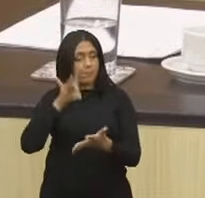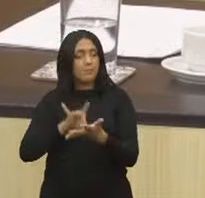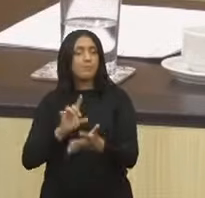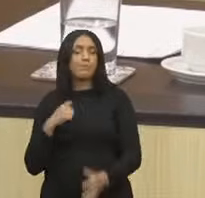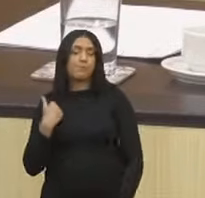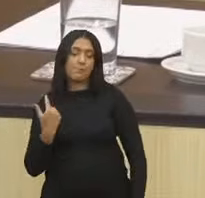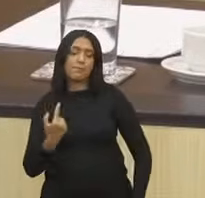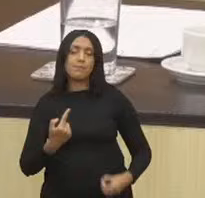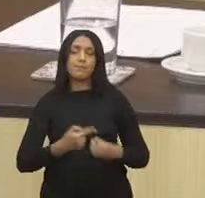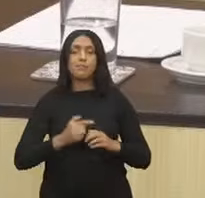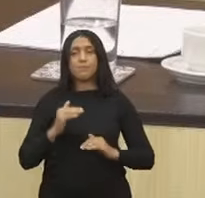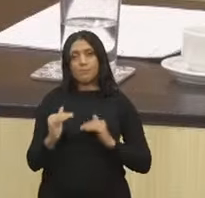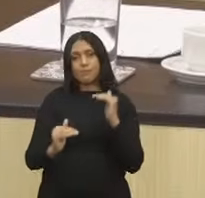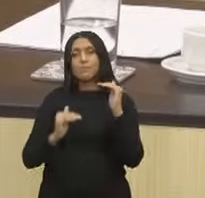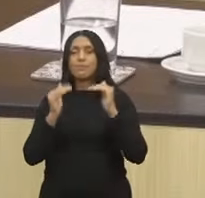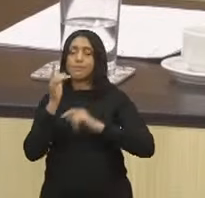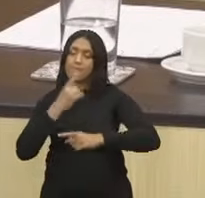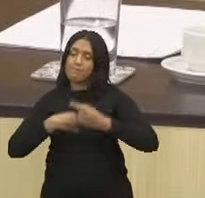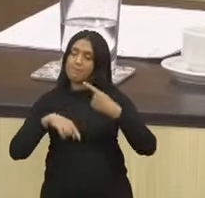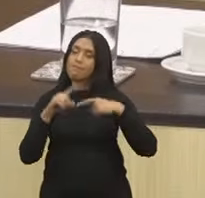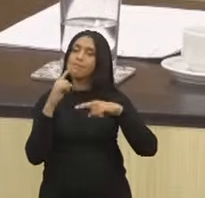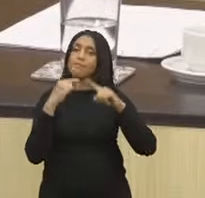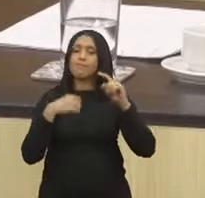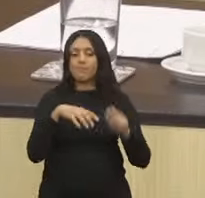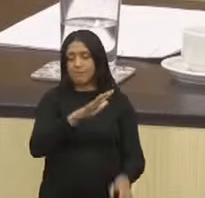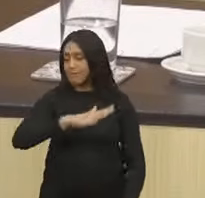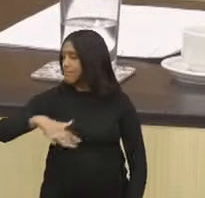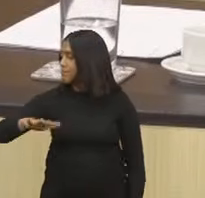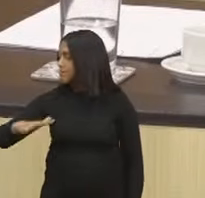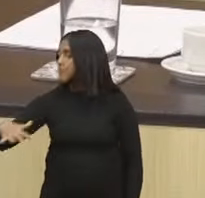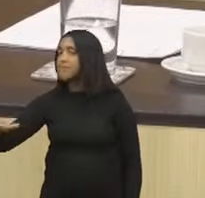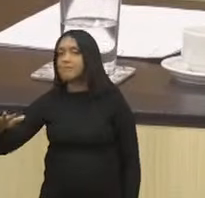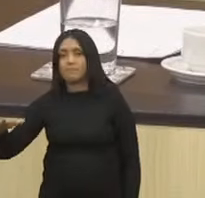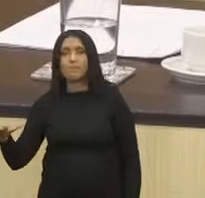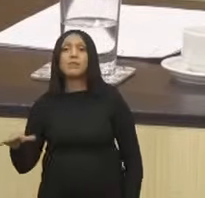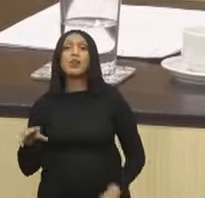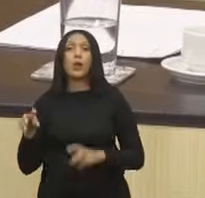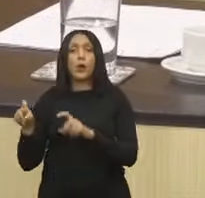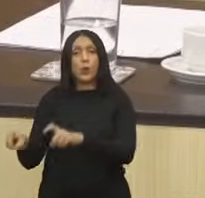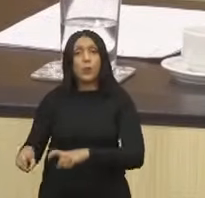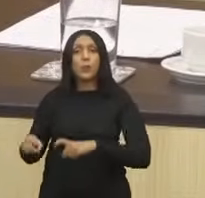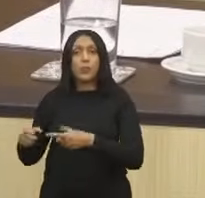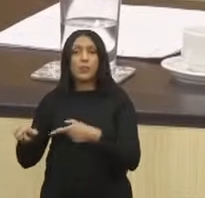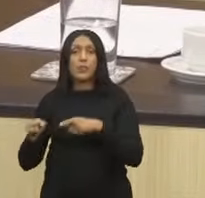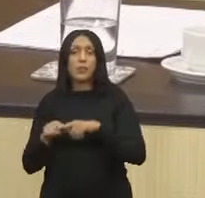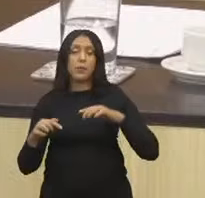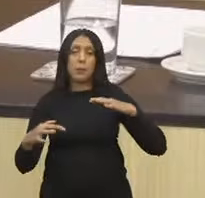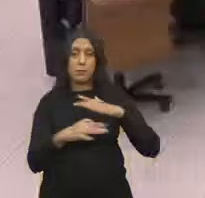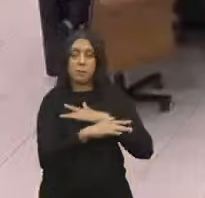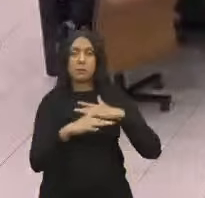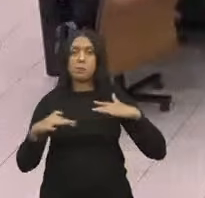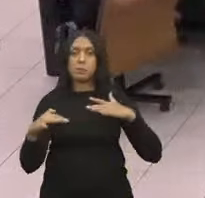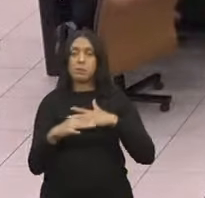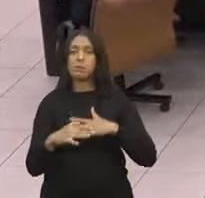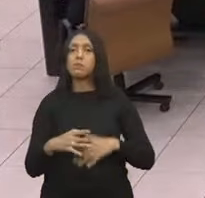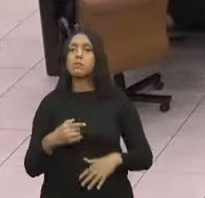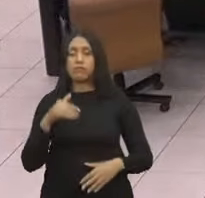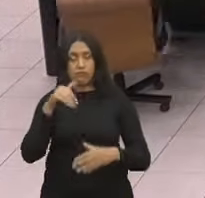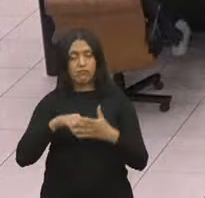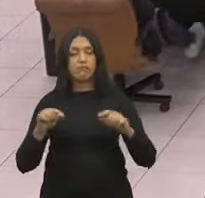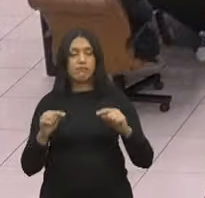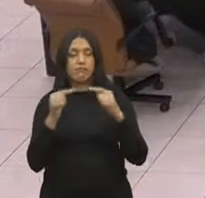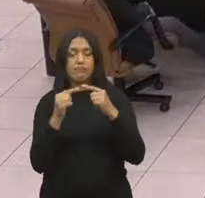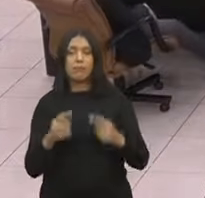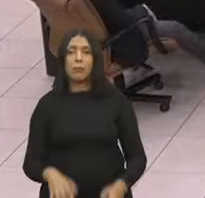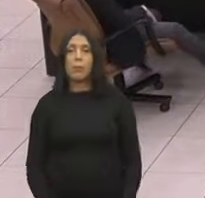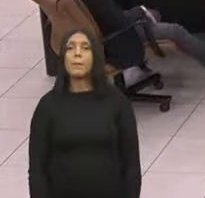continuar crescendo, né, e se desenvolvendo nas demais áreas, na região urbana e região rural. Então, meu voto é favorável. Como